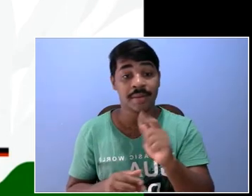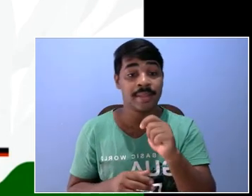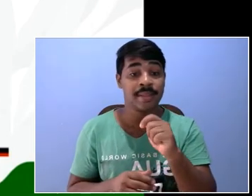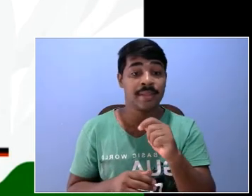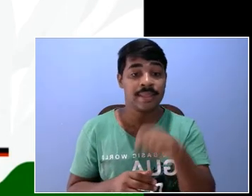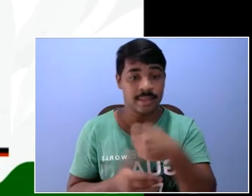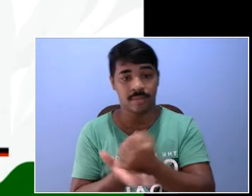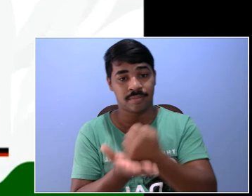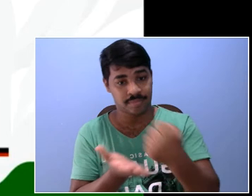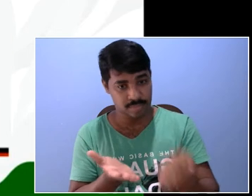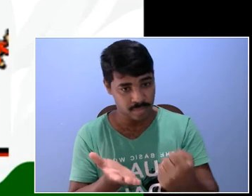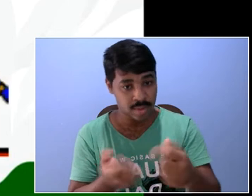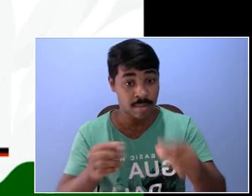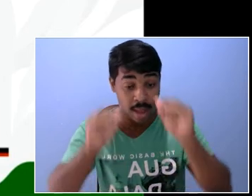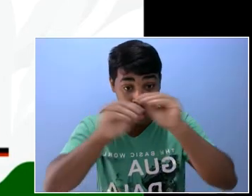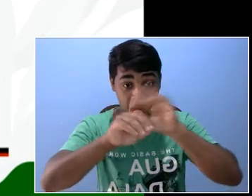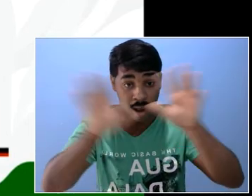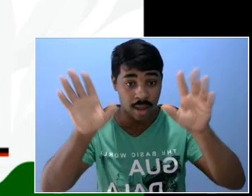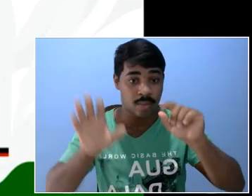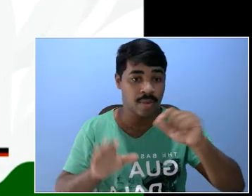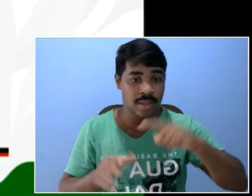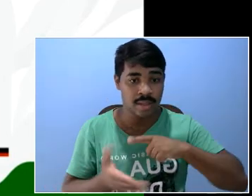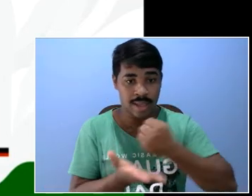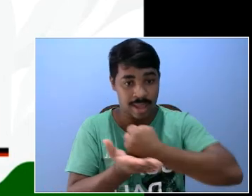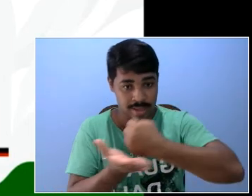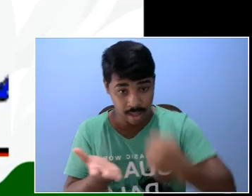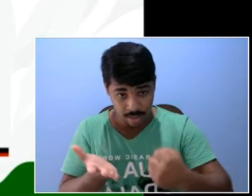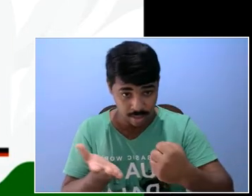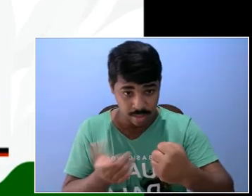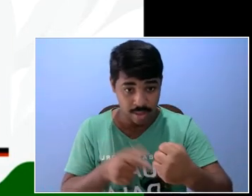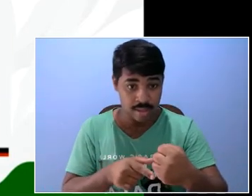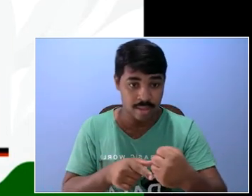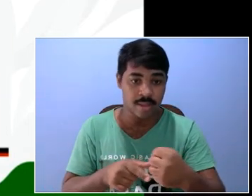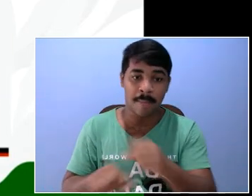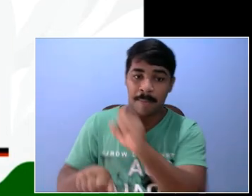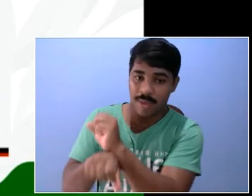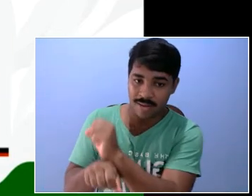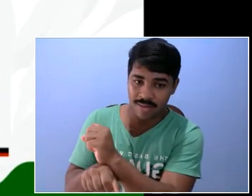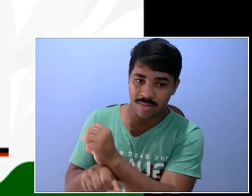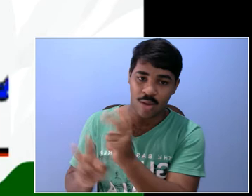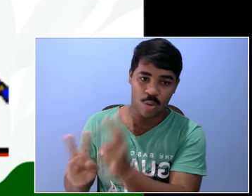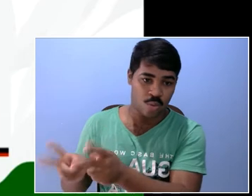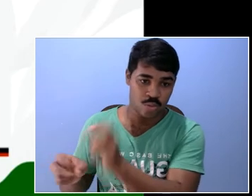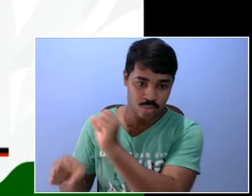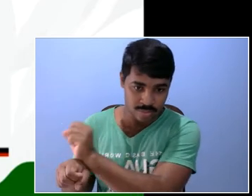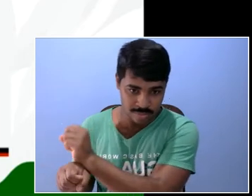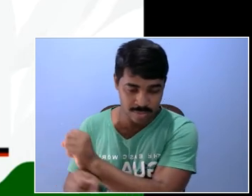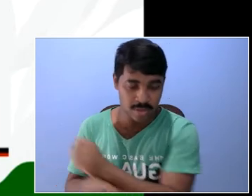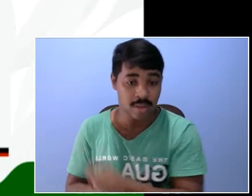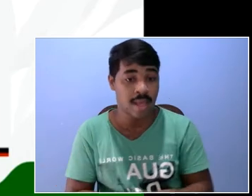inércia do repouso e a inércia do movimento, porque corpo com velocidade constante